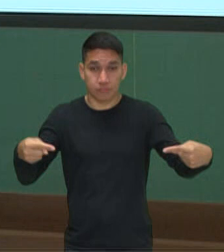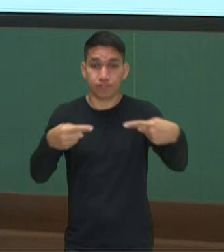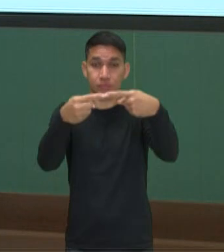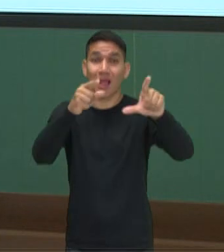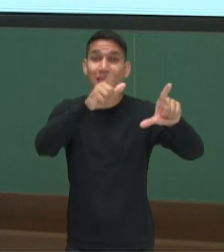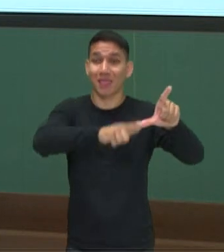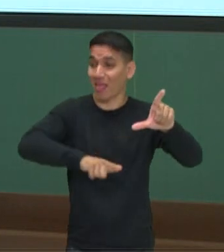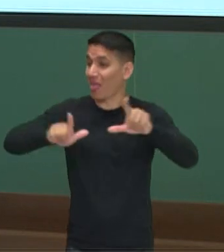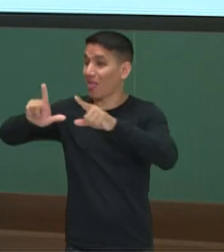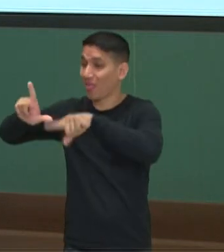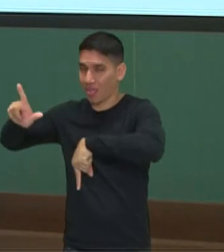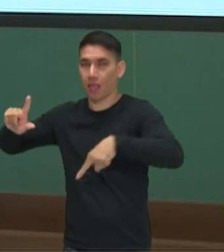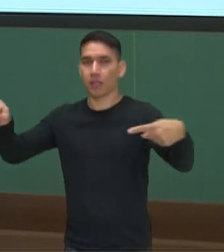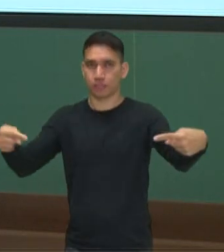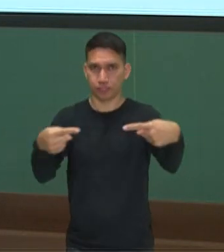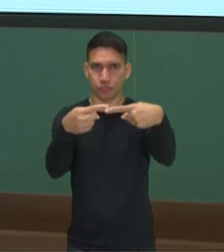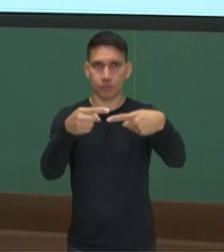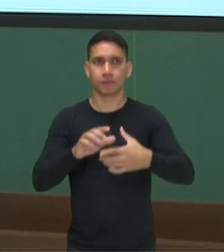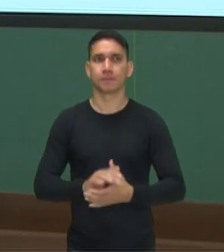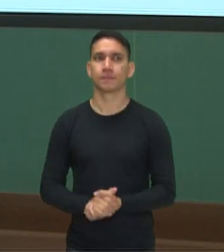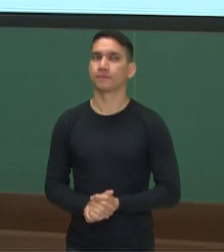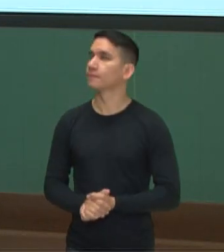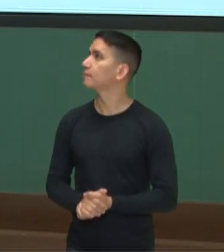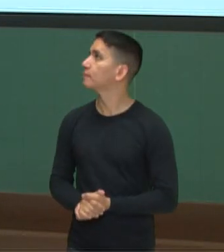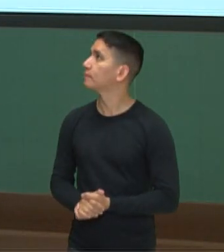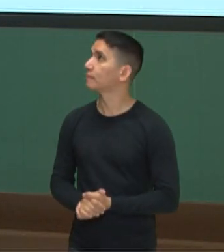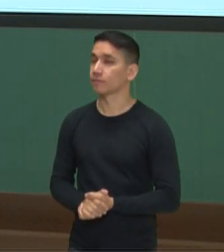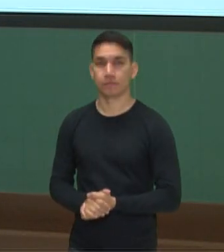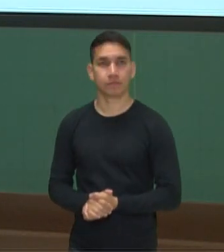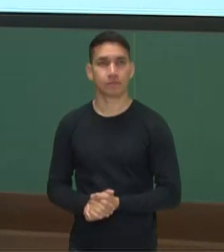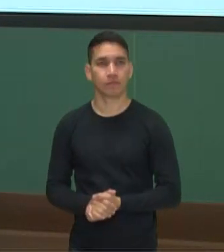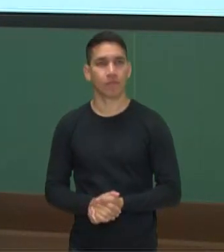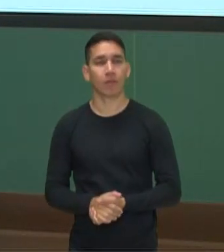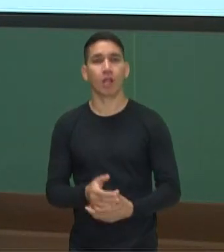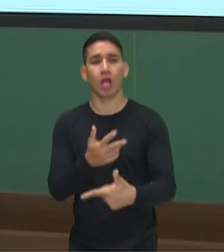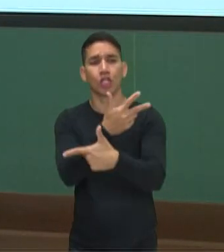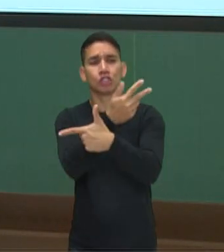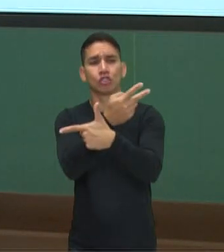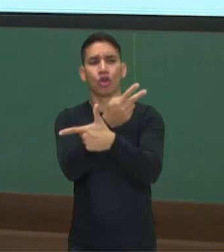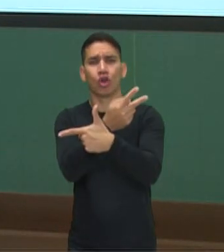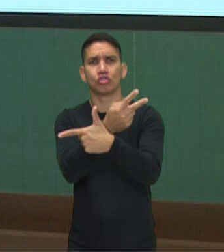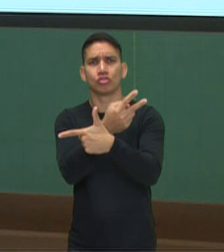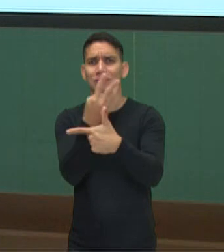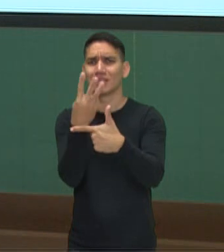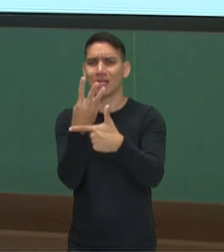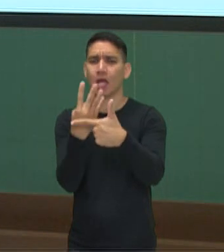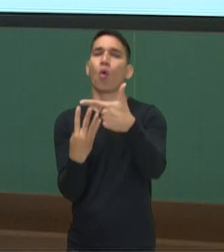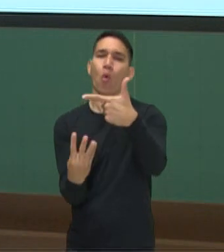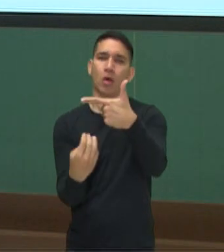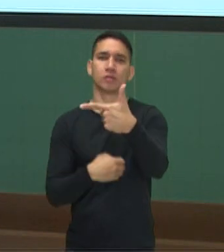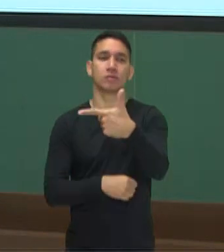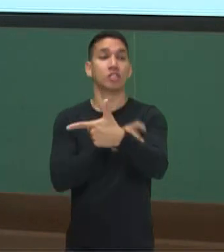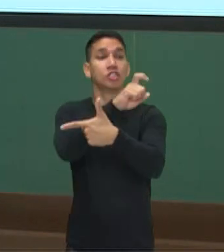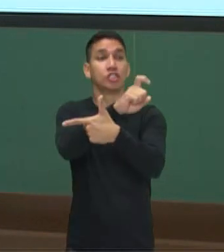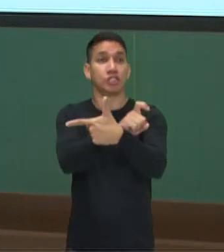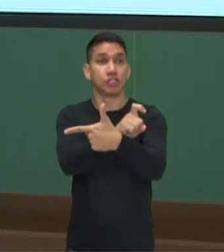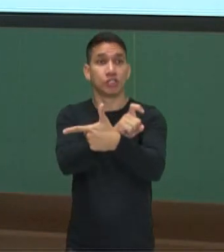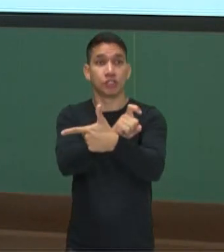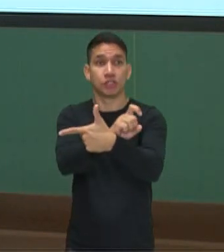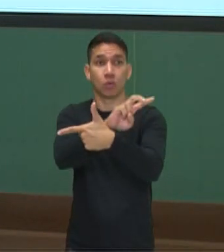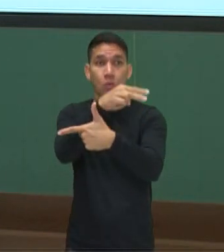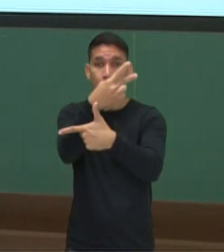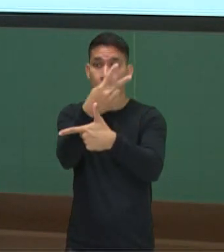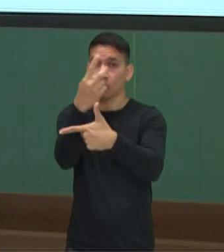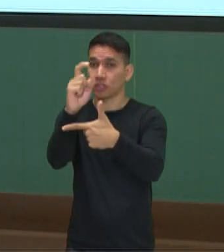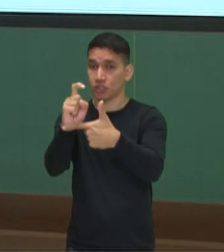12 divididos por 3, 4. X ao quadrado por x. Como é que faz a letra mesmo? Repete a base, diminui o expoente.